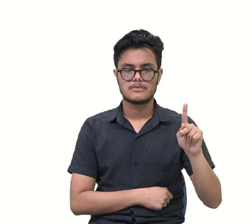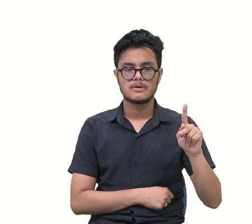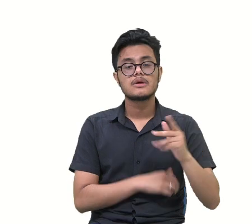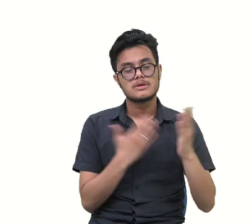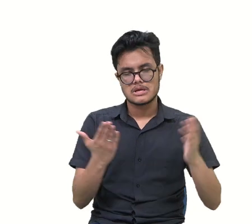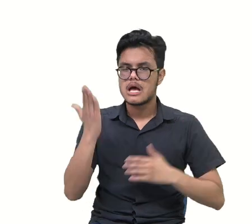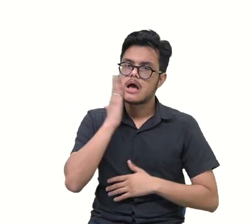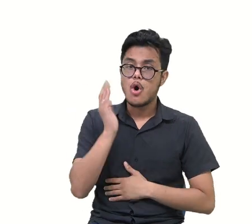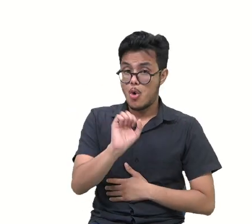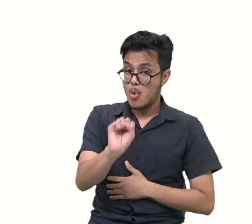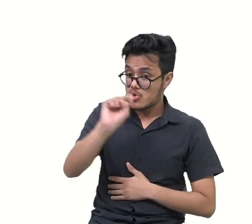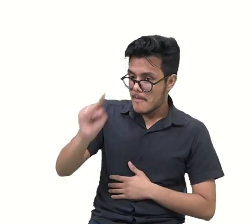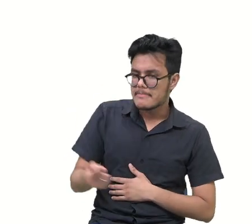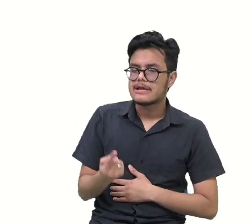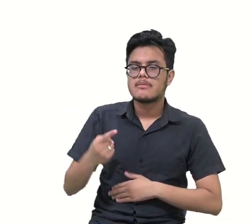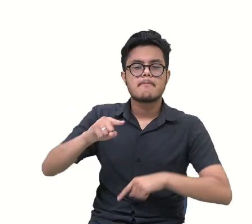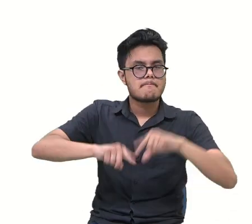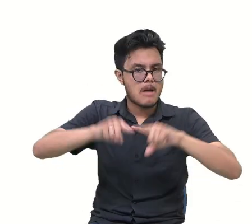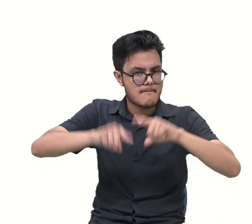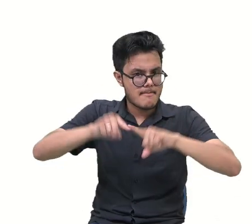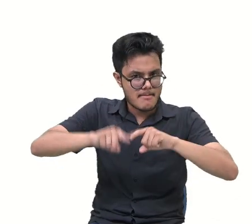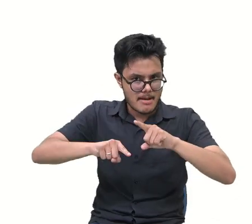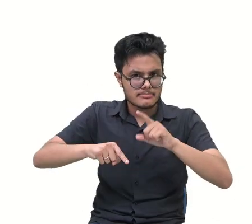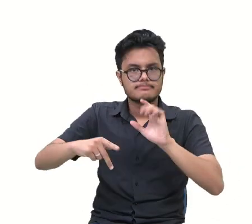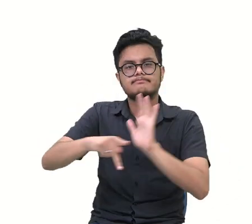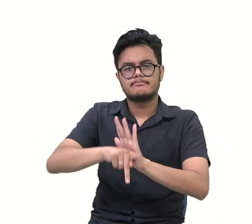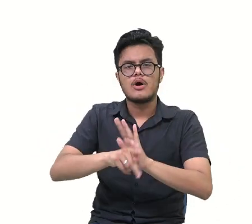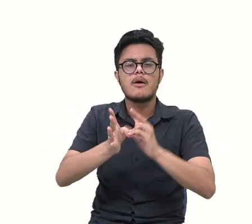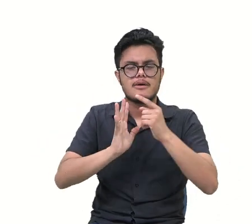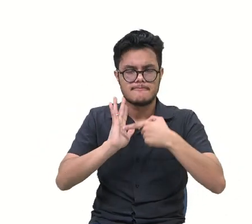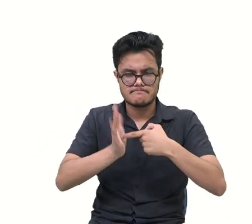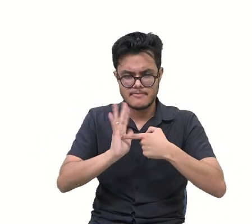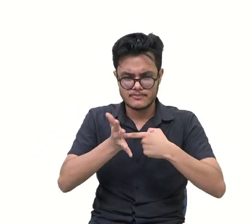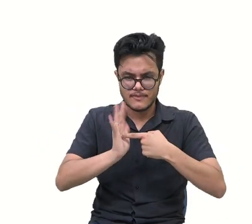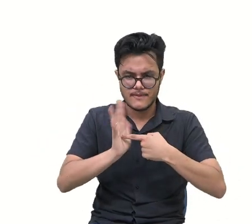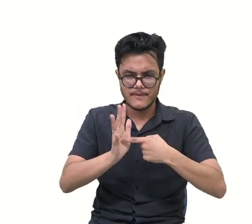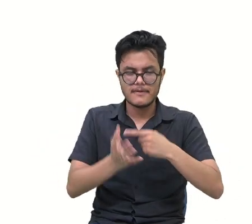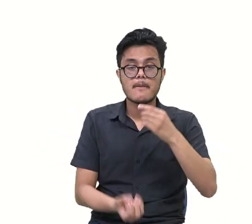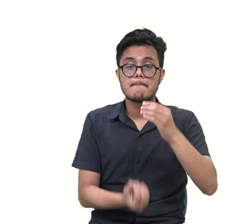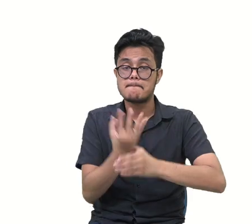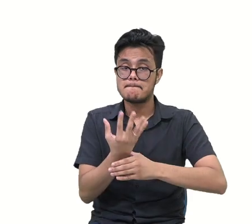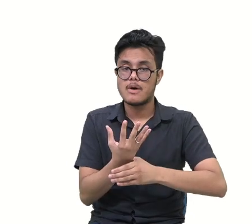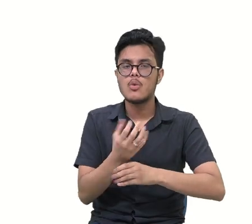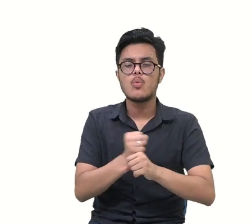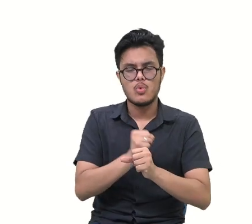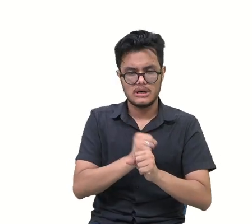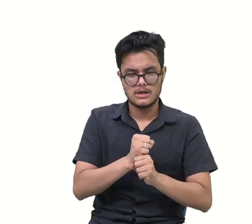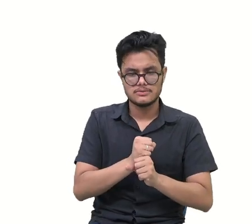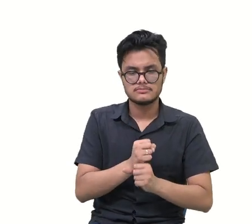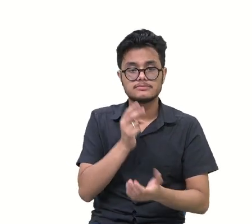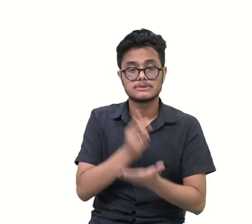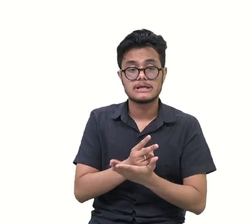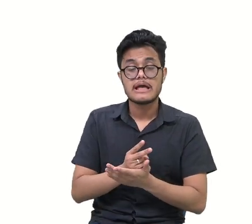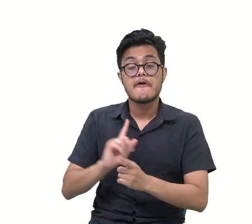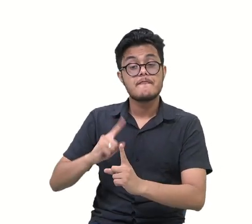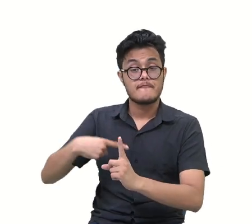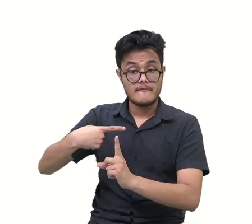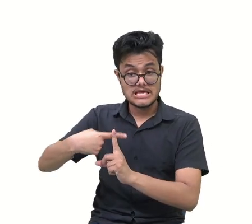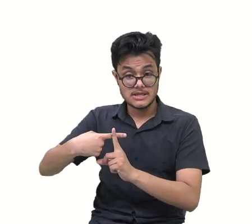igual a 8.000, que são as unidades, né, que a empresa fabrica atualmente,